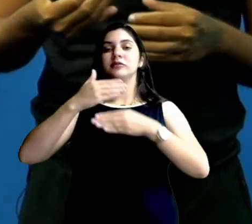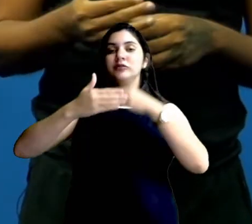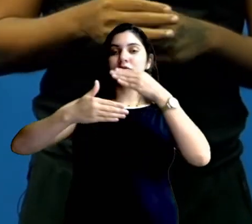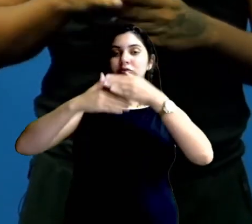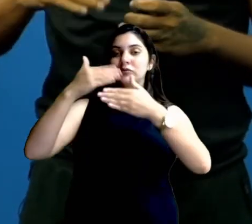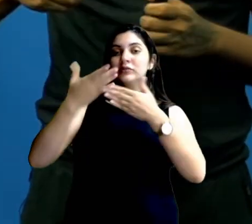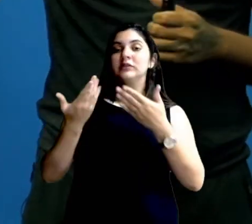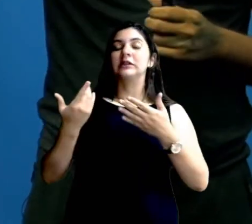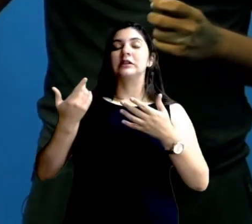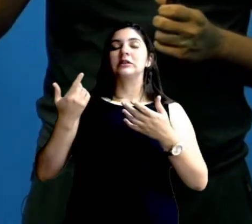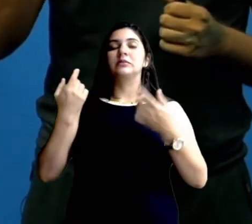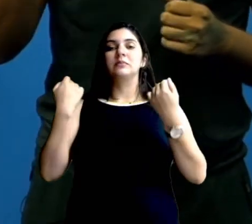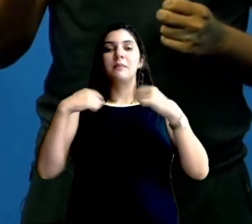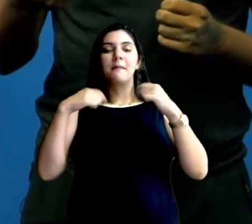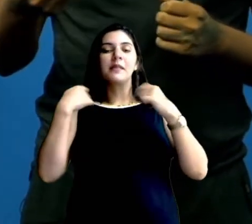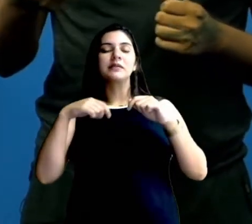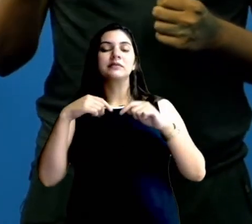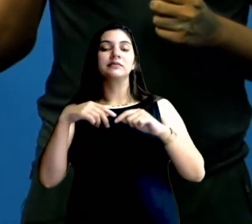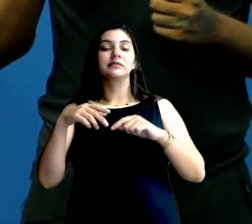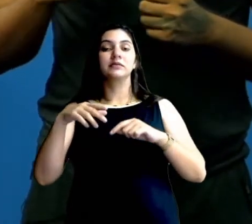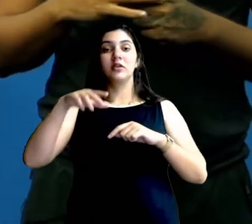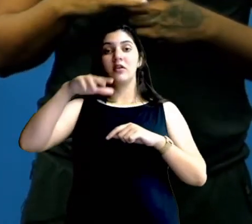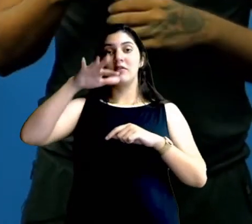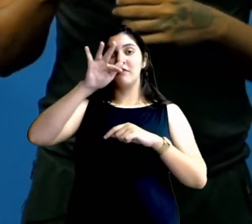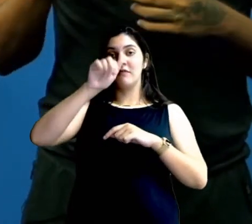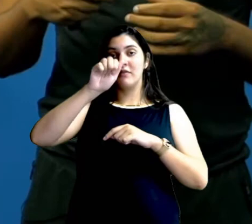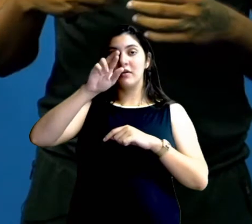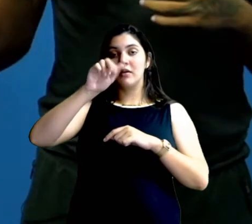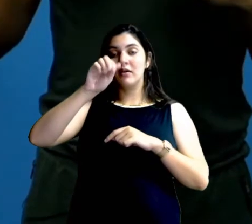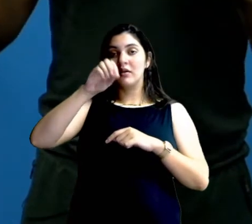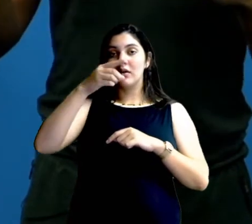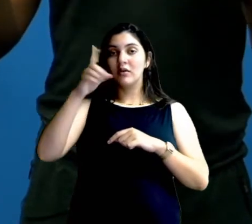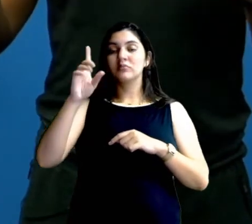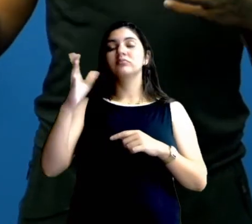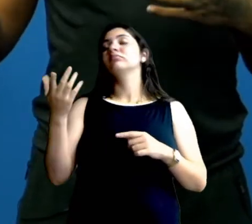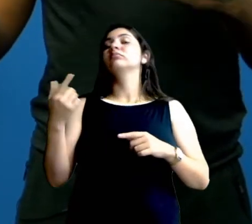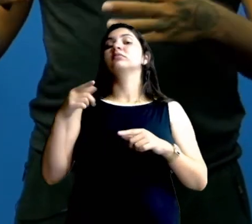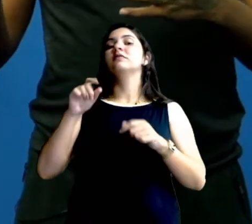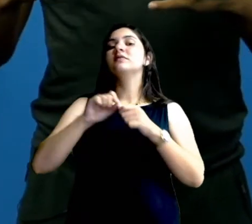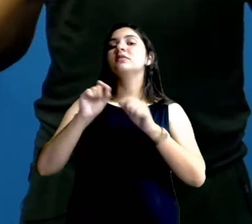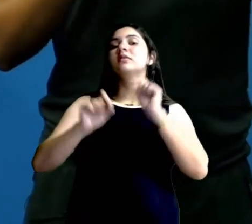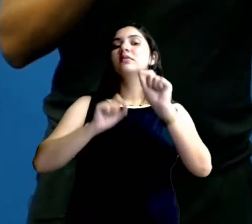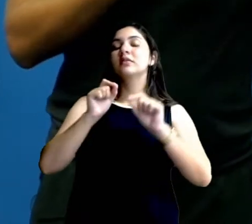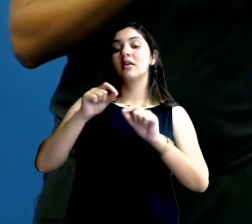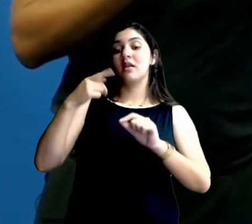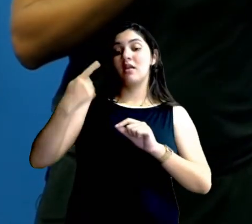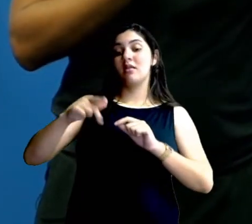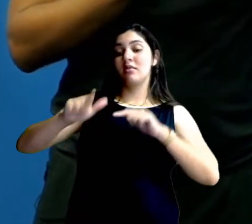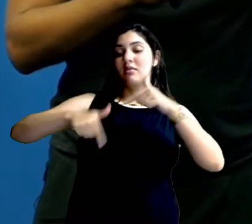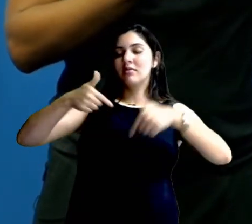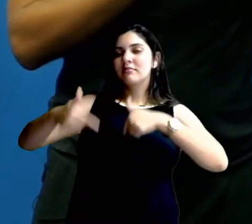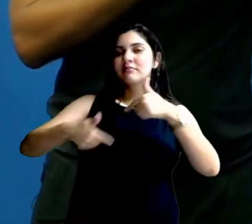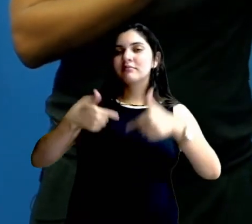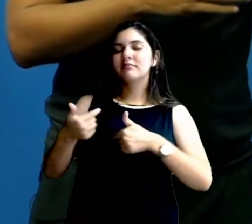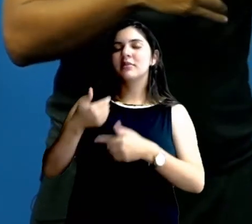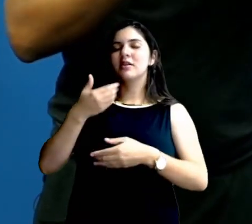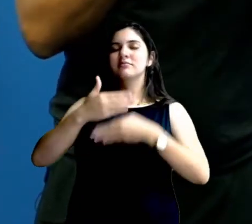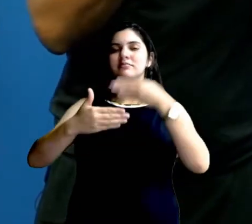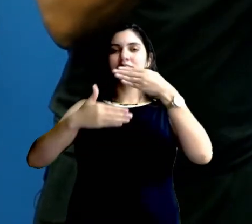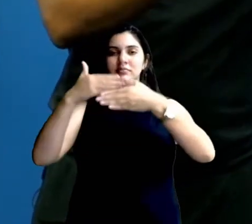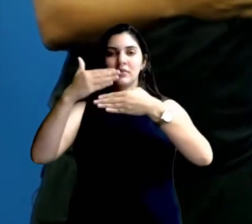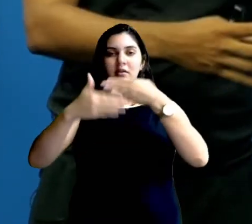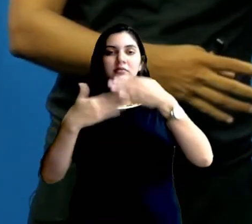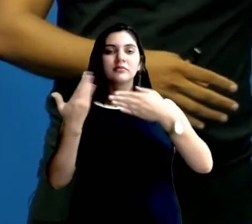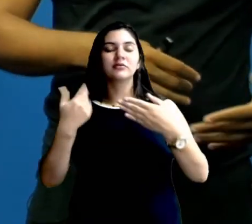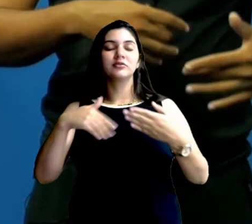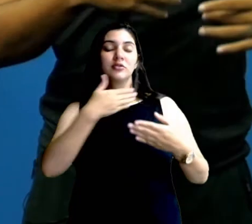sendo dominados pelos egípcios Então os faraós o egípcios eles fizeram com que esses cotistas eles trabalhassem nas nas construções públicas